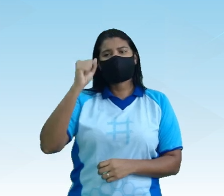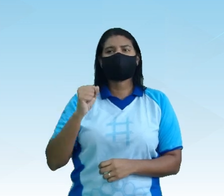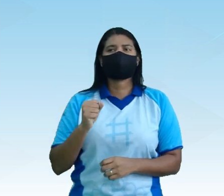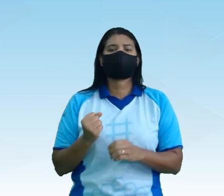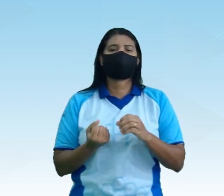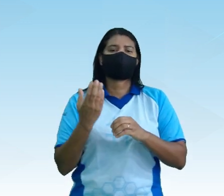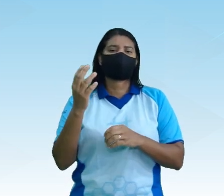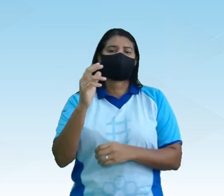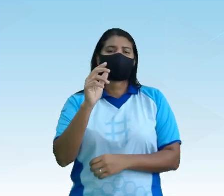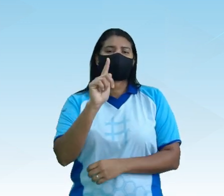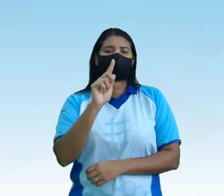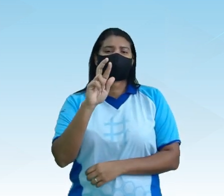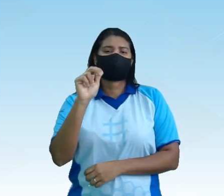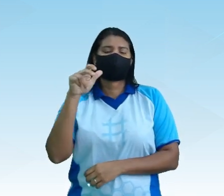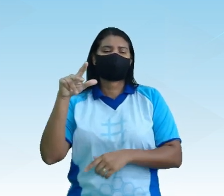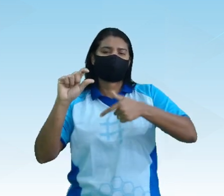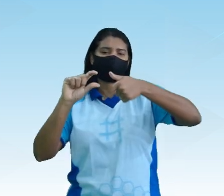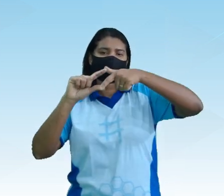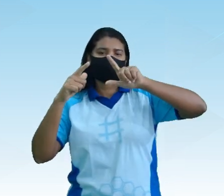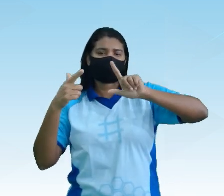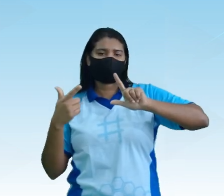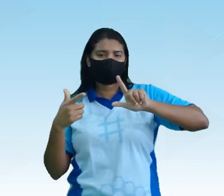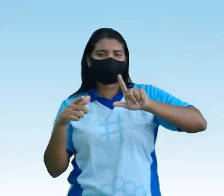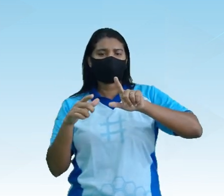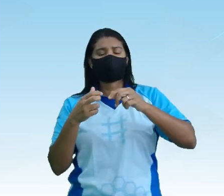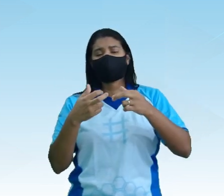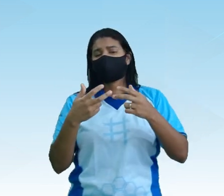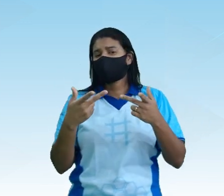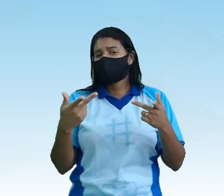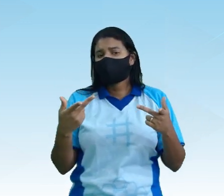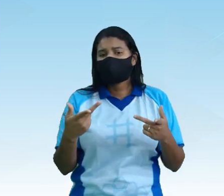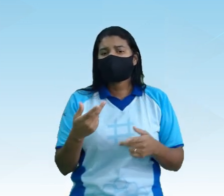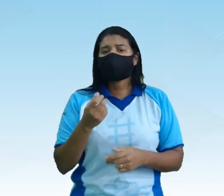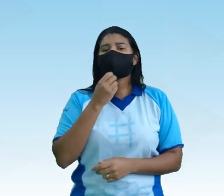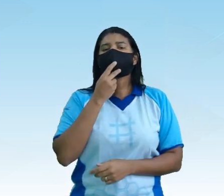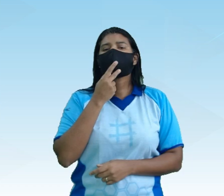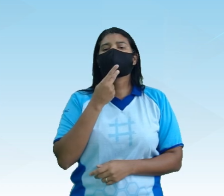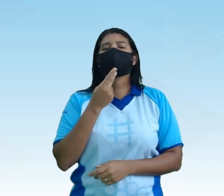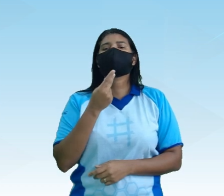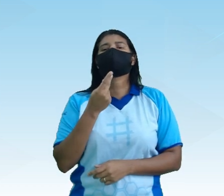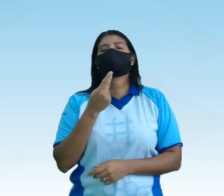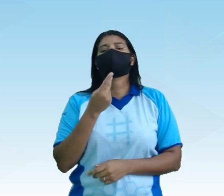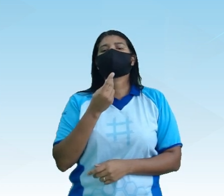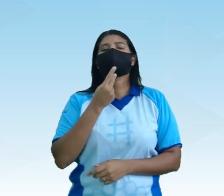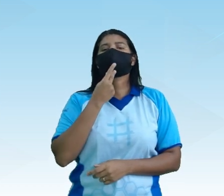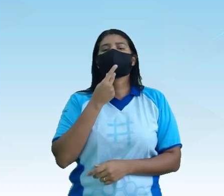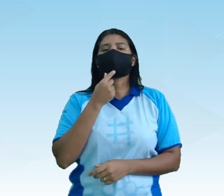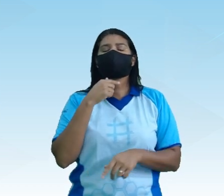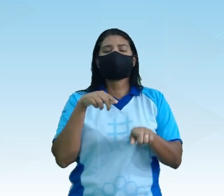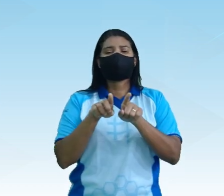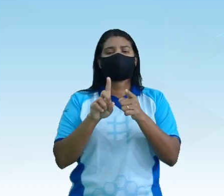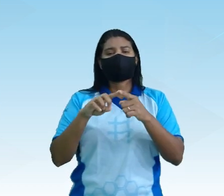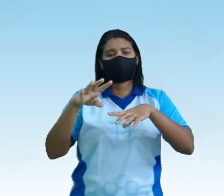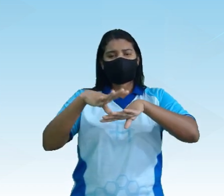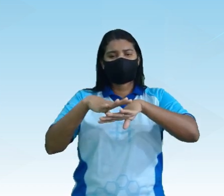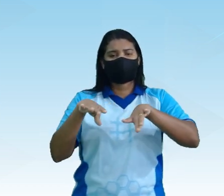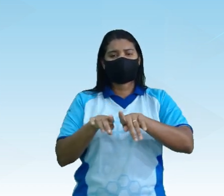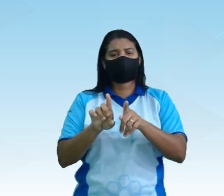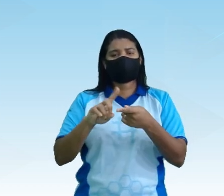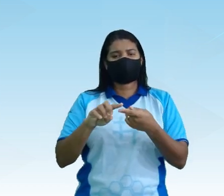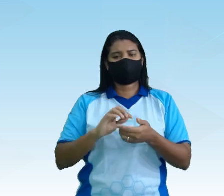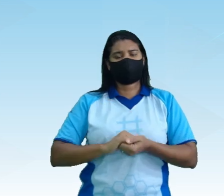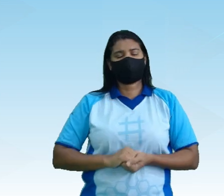fluxograma? Tanto em geometria, como em qualquer campo da matemática, qualquer unidade temática da matemática. Porque